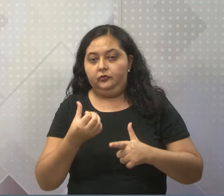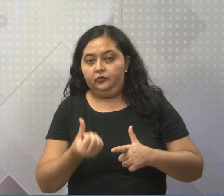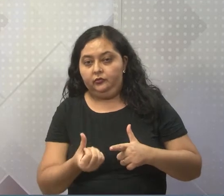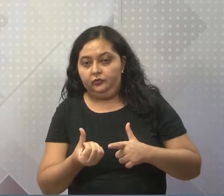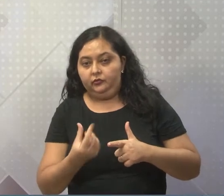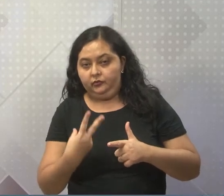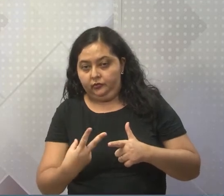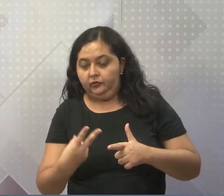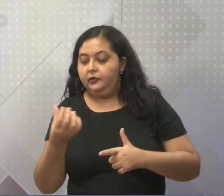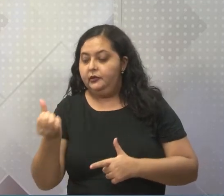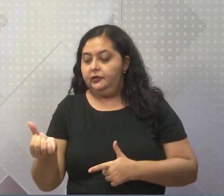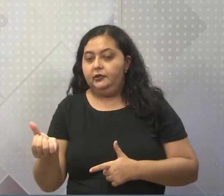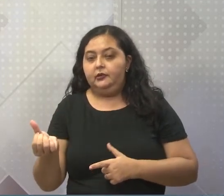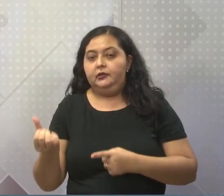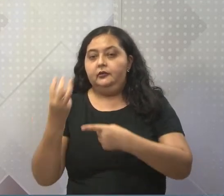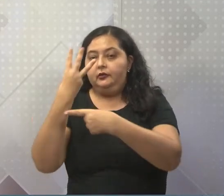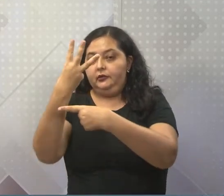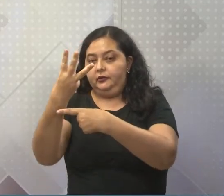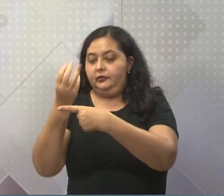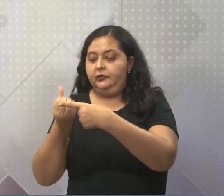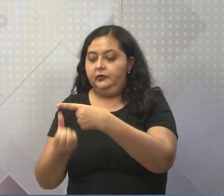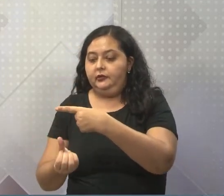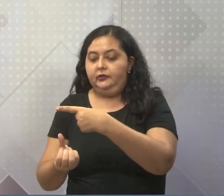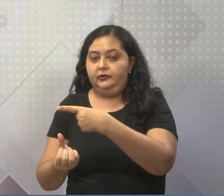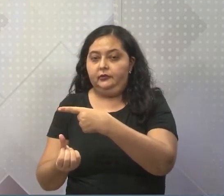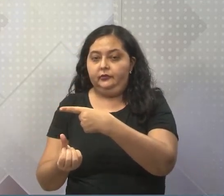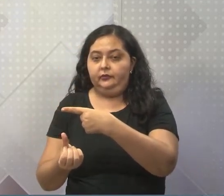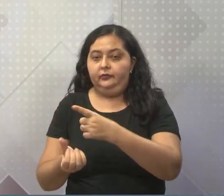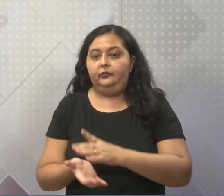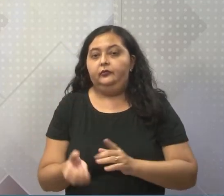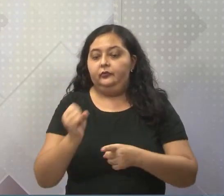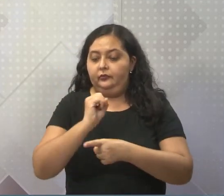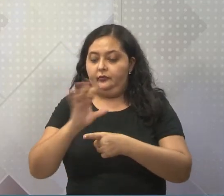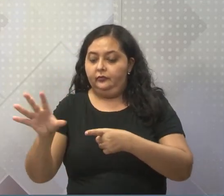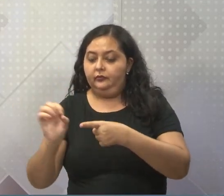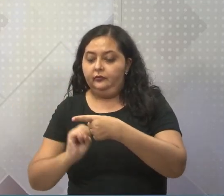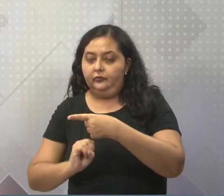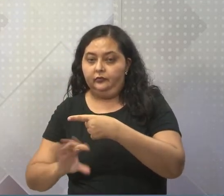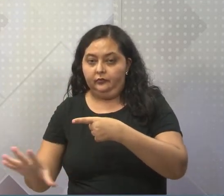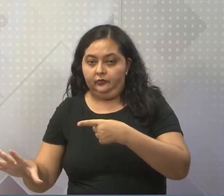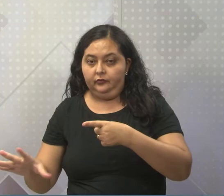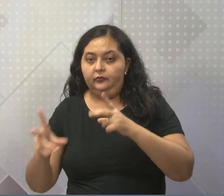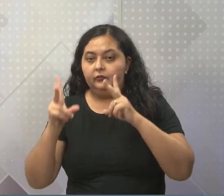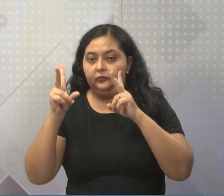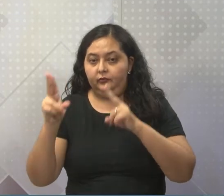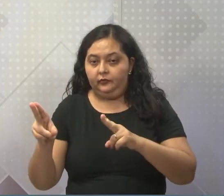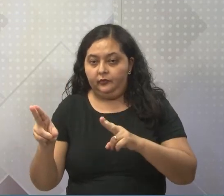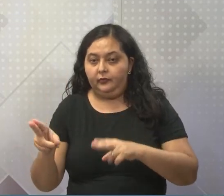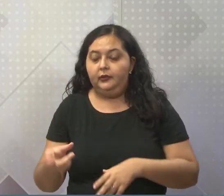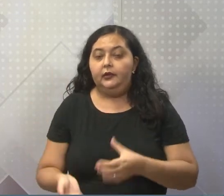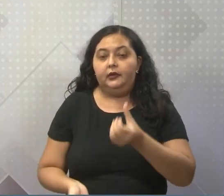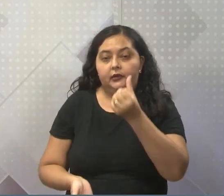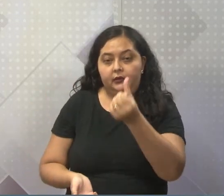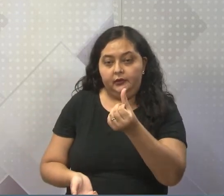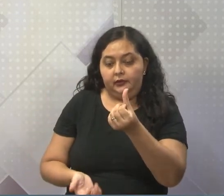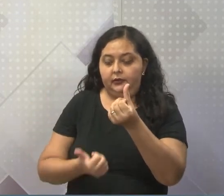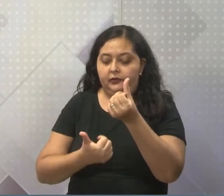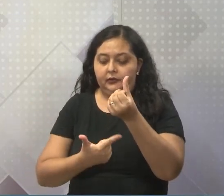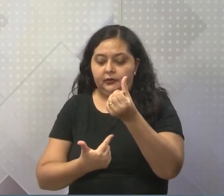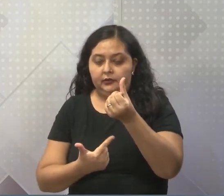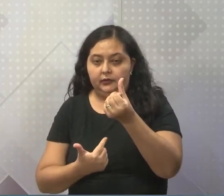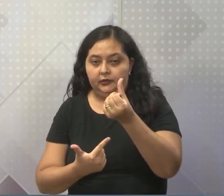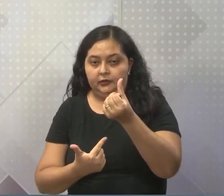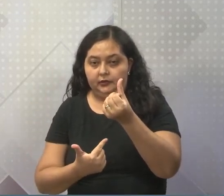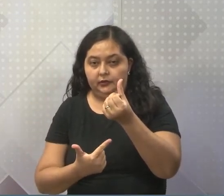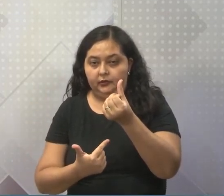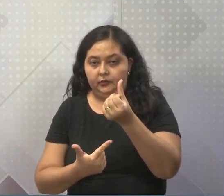6. Essa é uma fração equivalente. Mas a gente sabe que 6 e 12 também